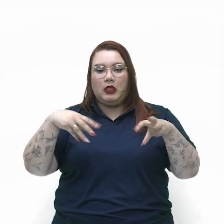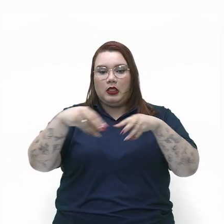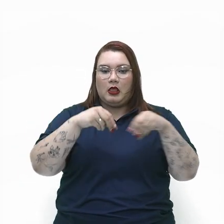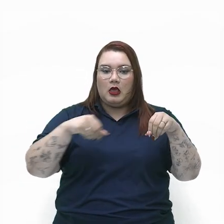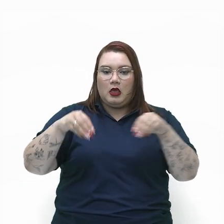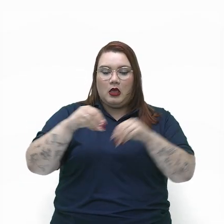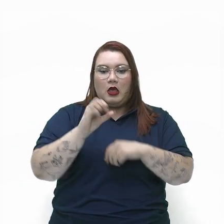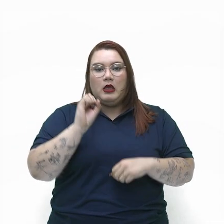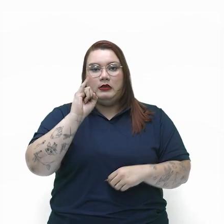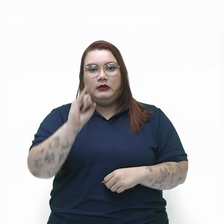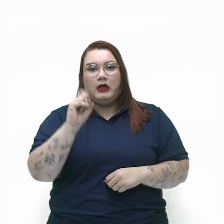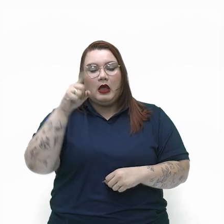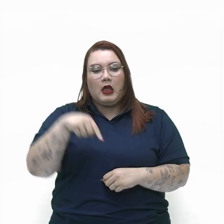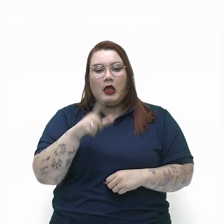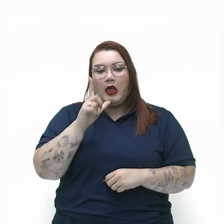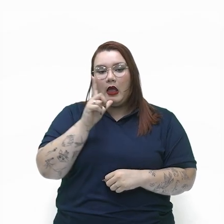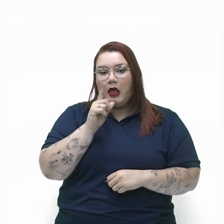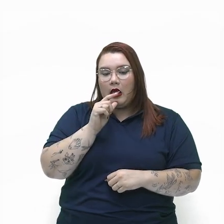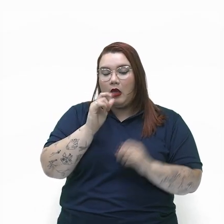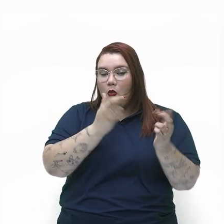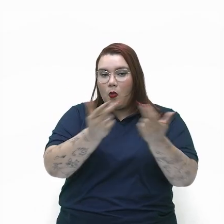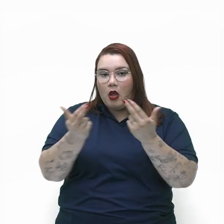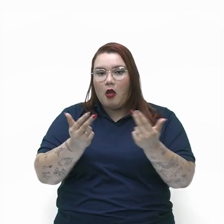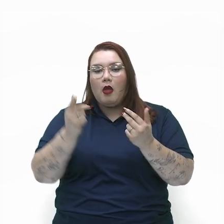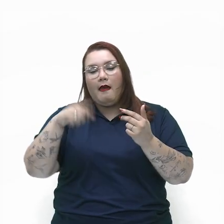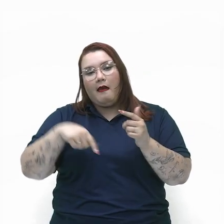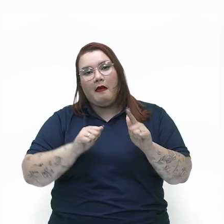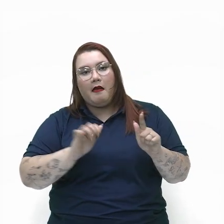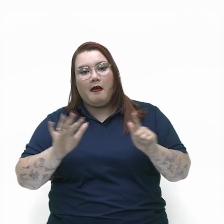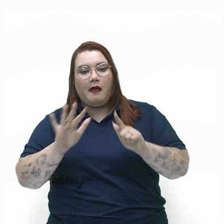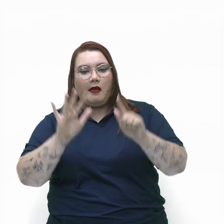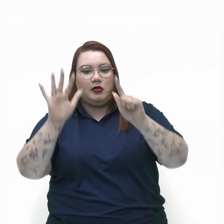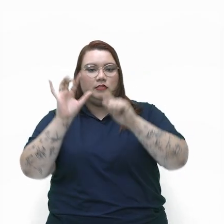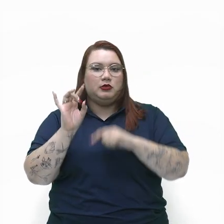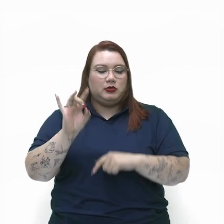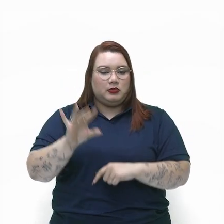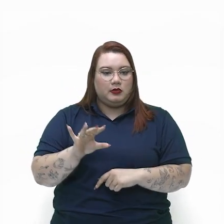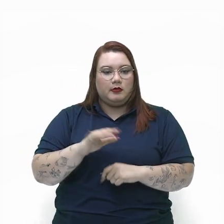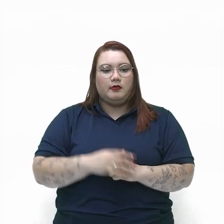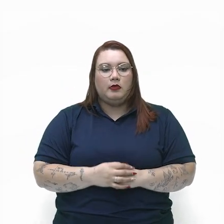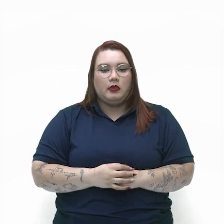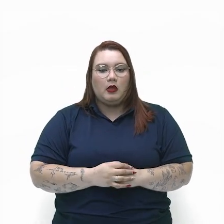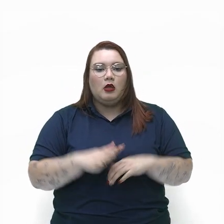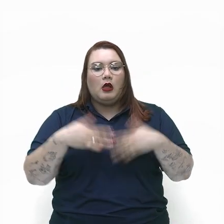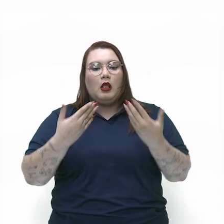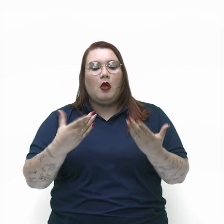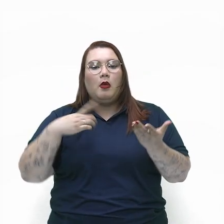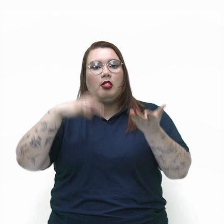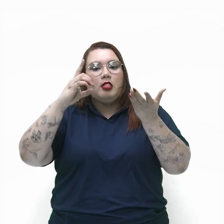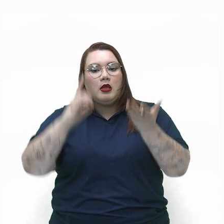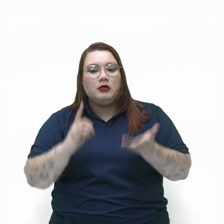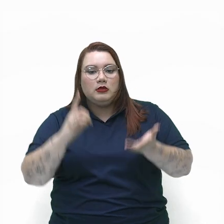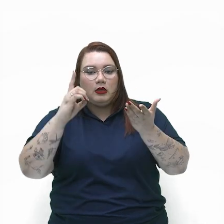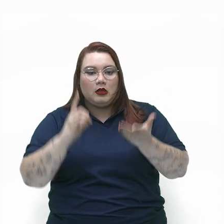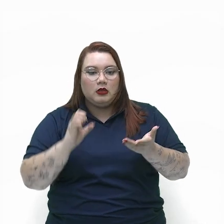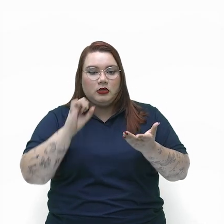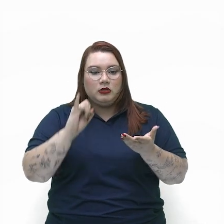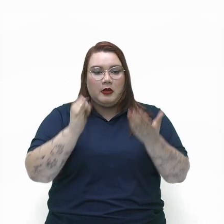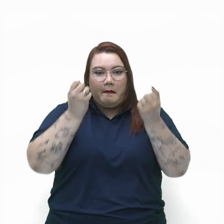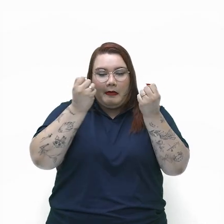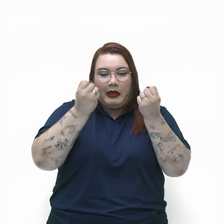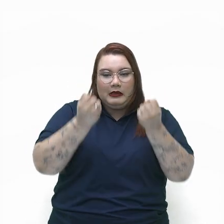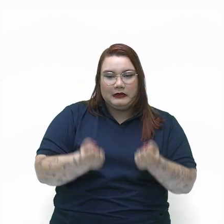ter solo, né? Se é igual, pode ser o gás, né? Pode ser só gás. Pela densidade nós temos, se